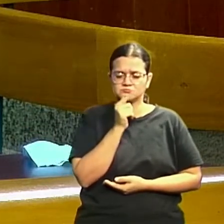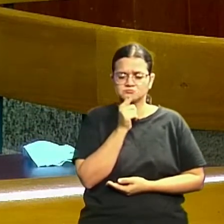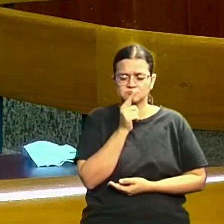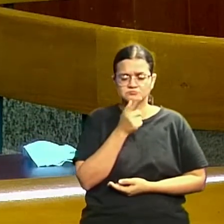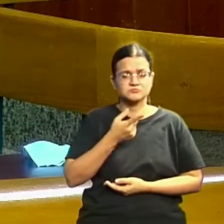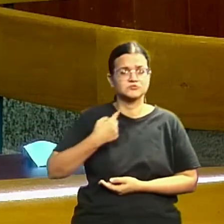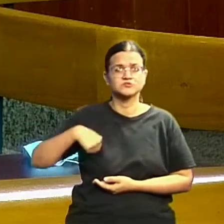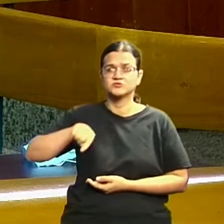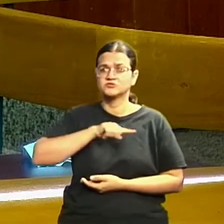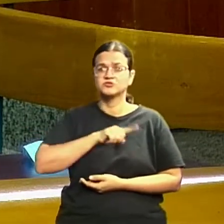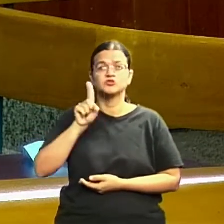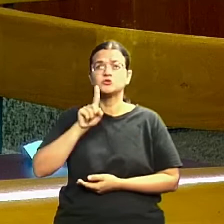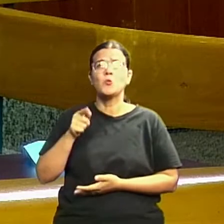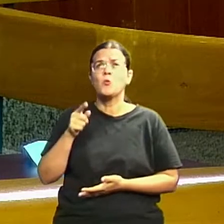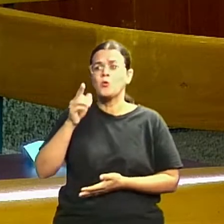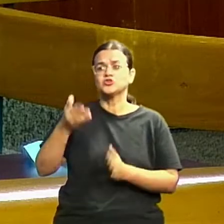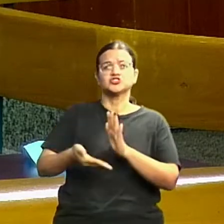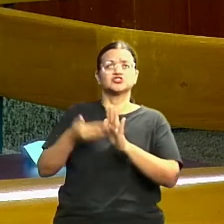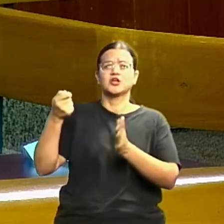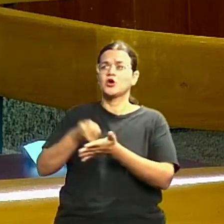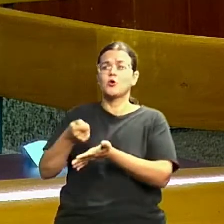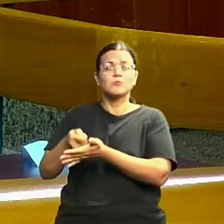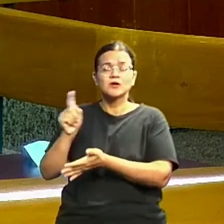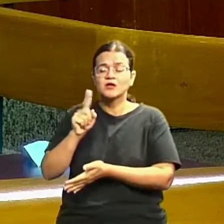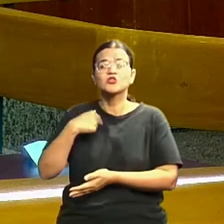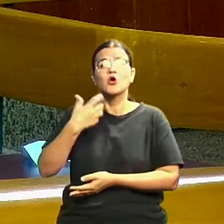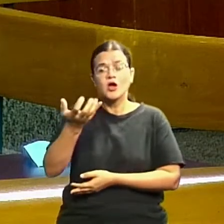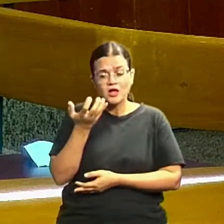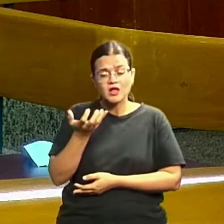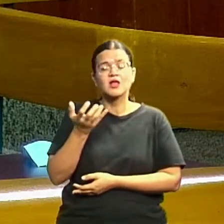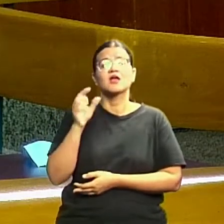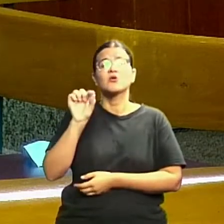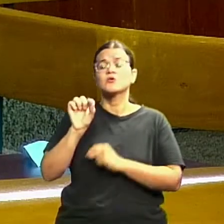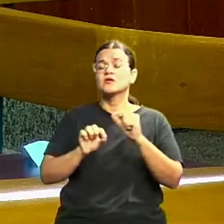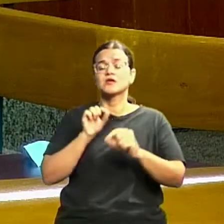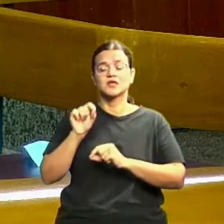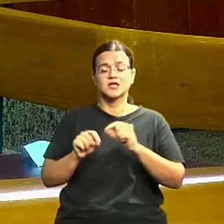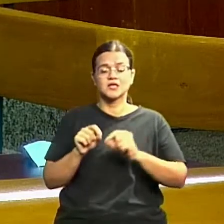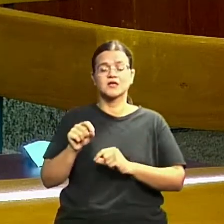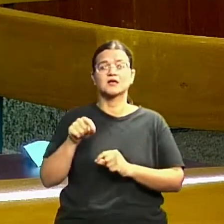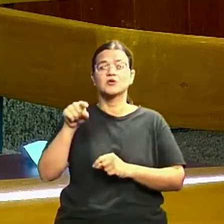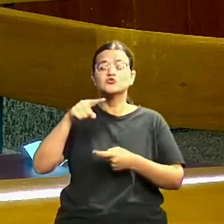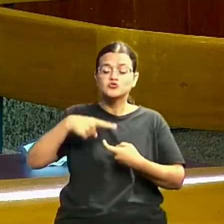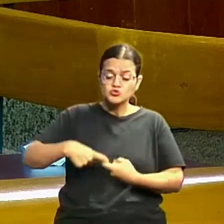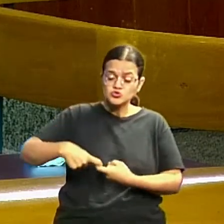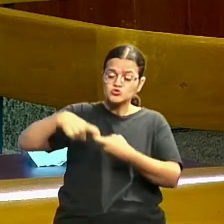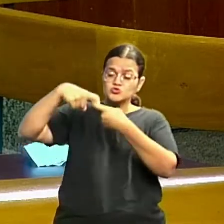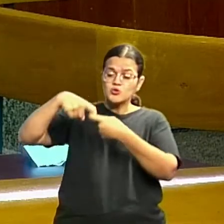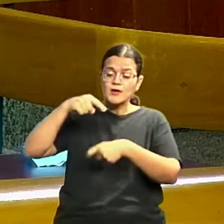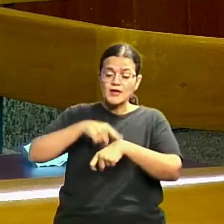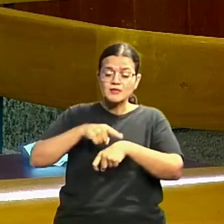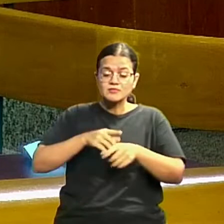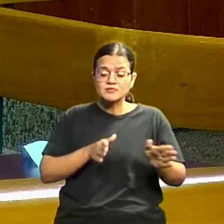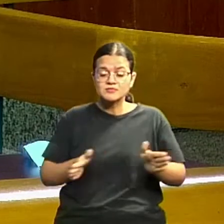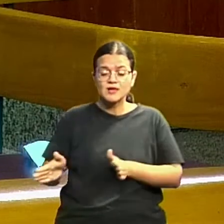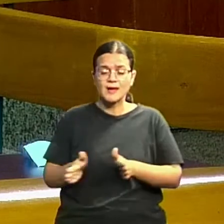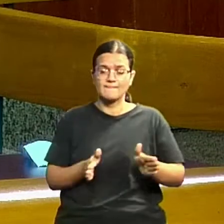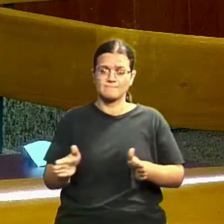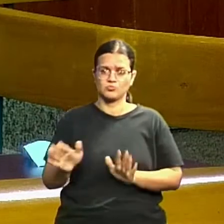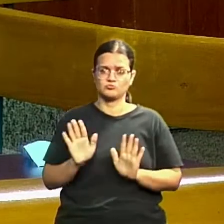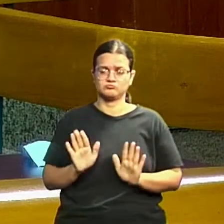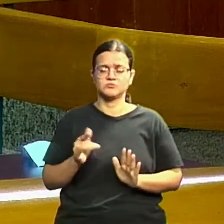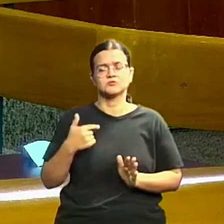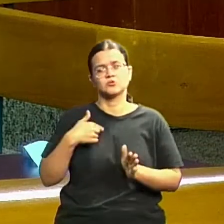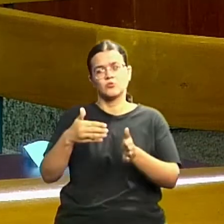Nós não estamos tirando a obrigatoriedade. Nós queremos, Sandy Júnior, a suspensão nesse período. Então fica aí